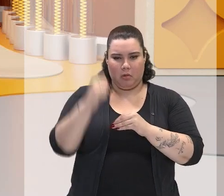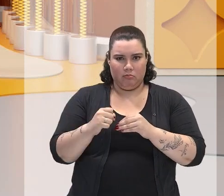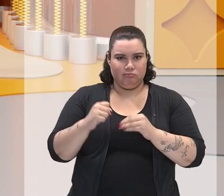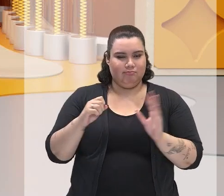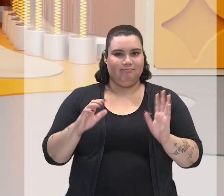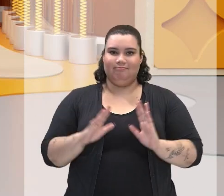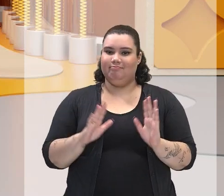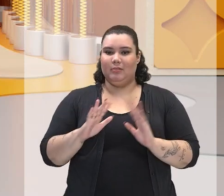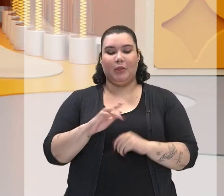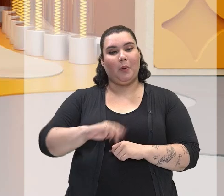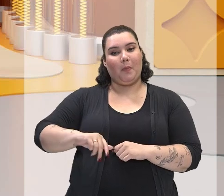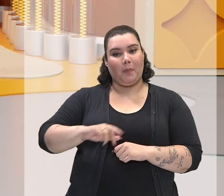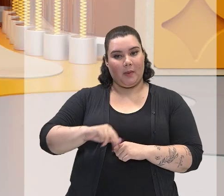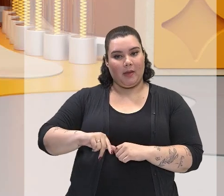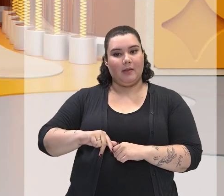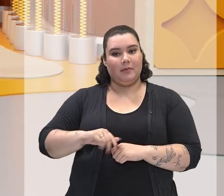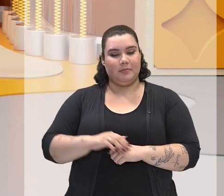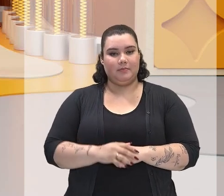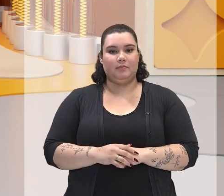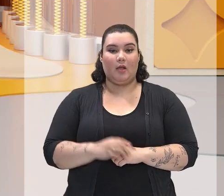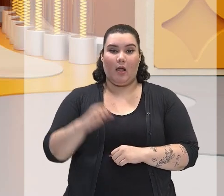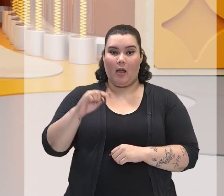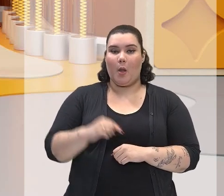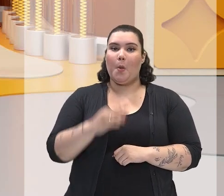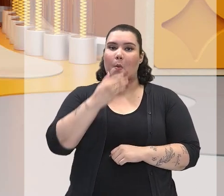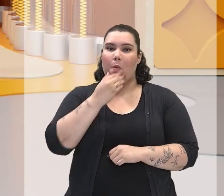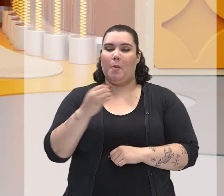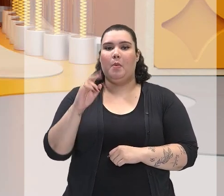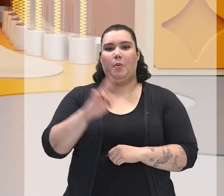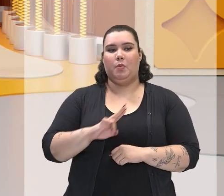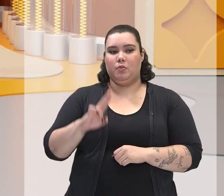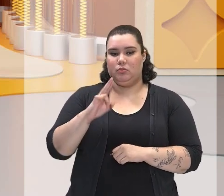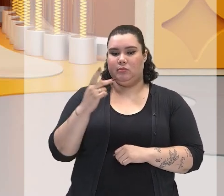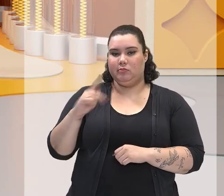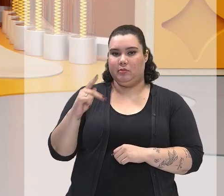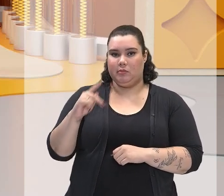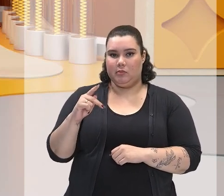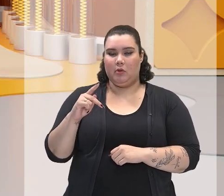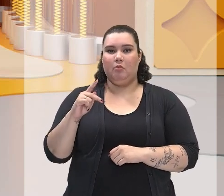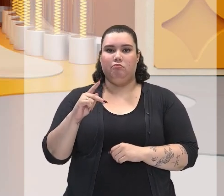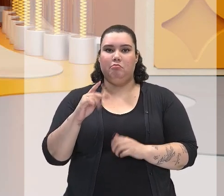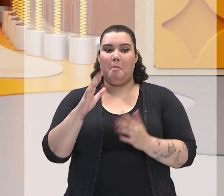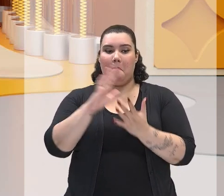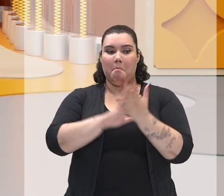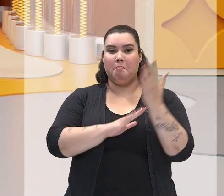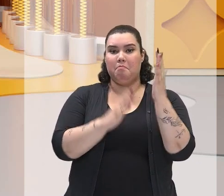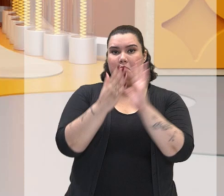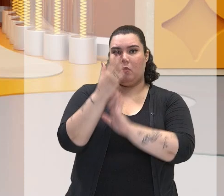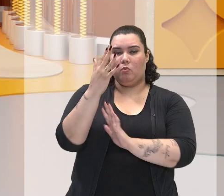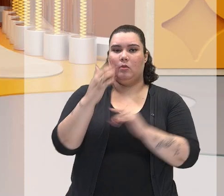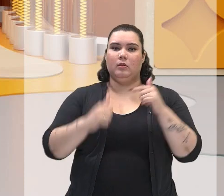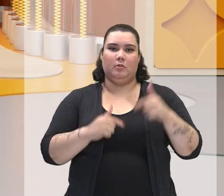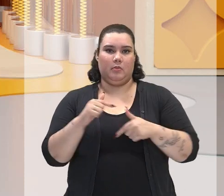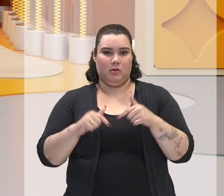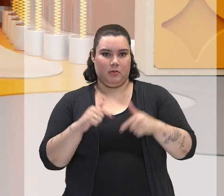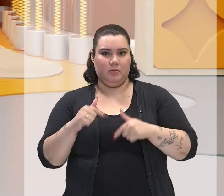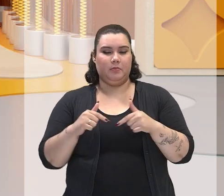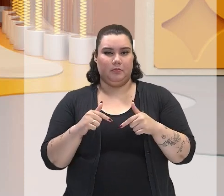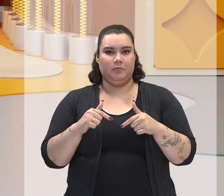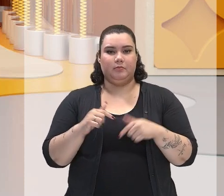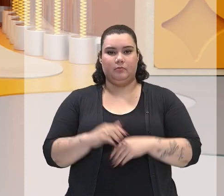Não, não é. É um homem utilizando a sua própria força de trabalho para executar esse